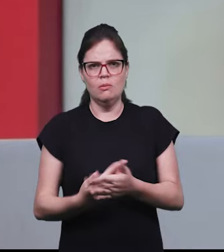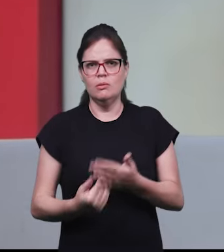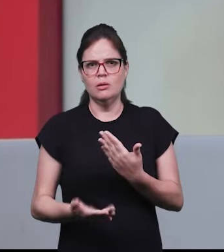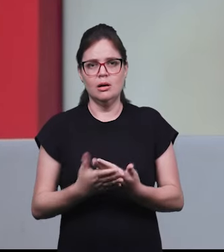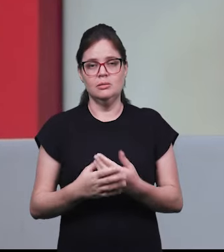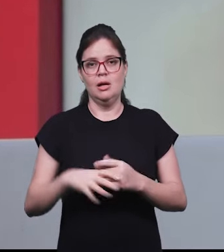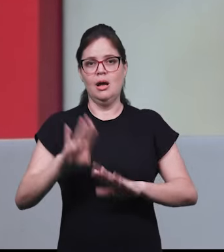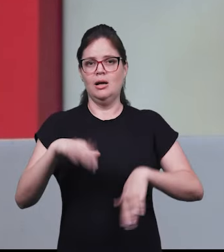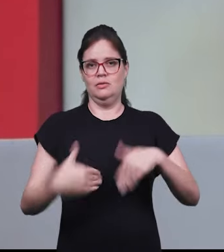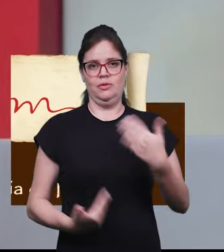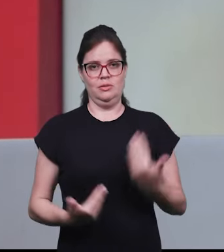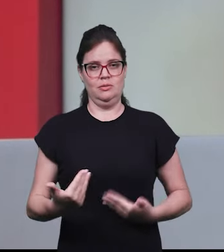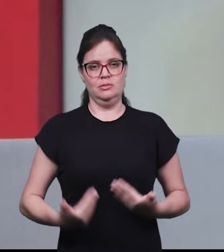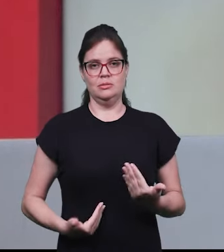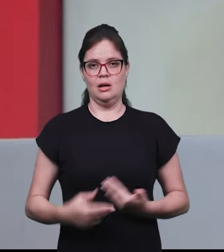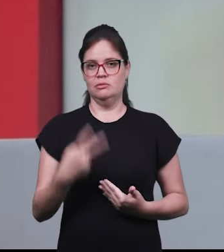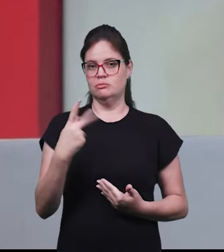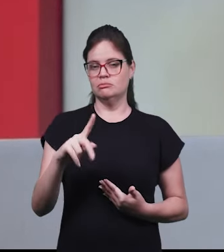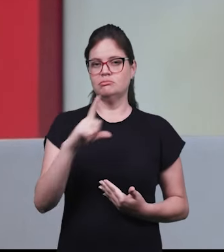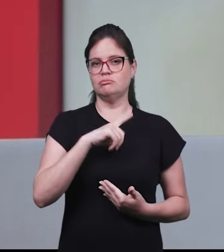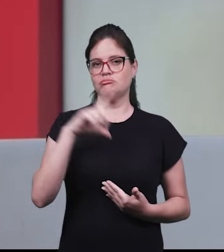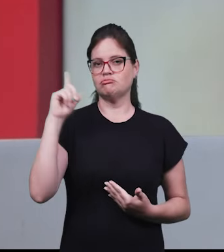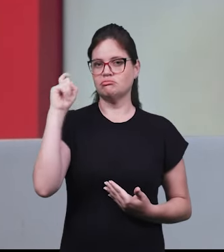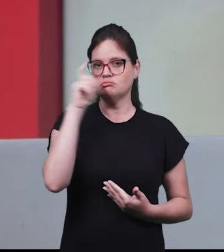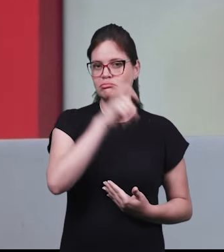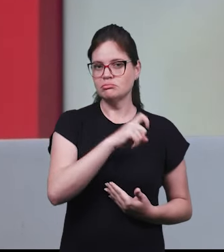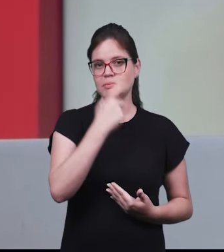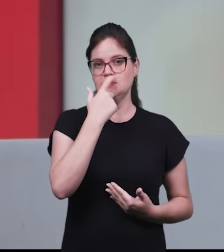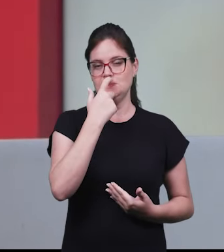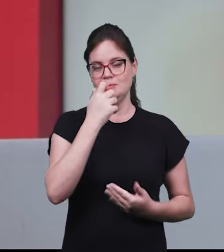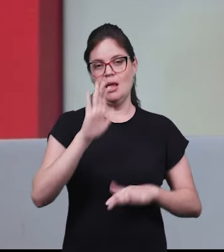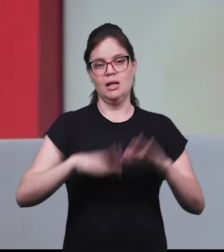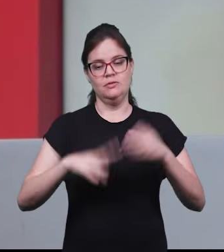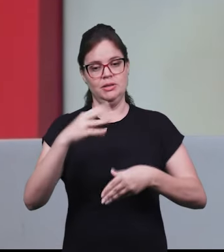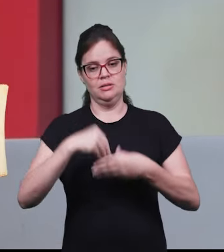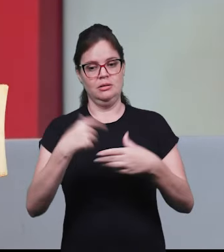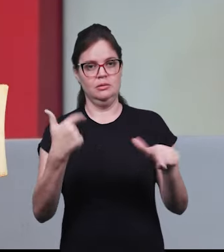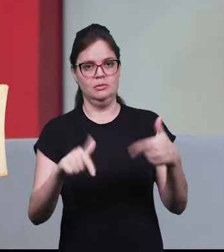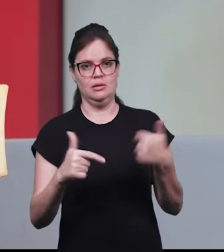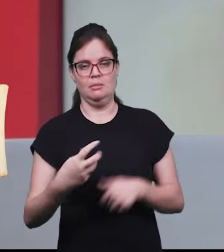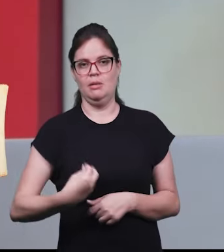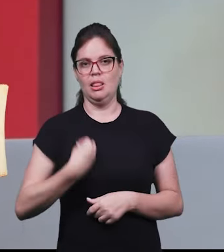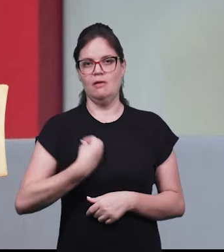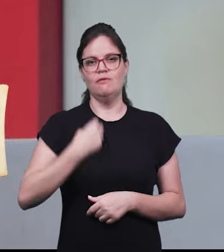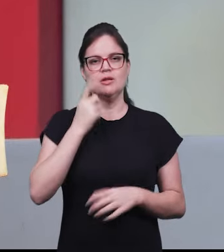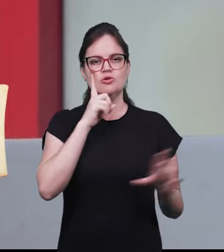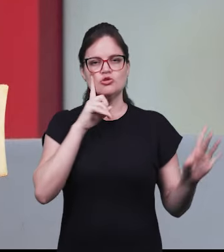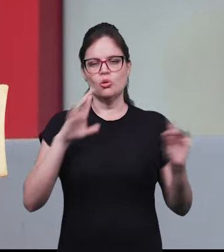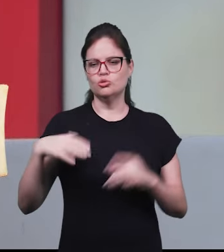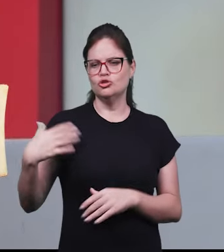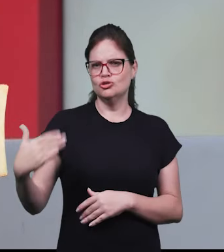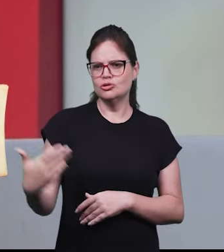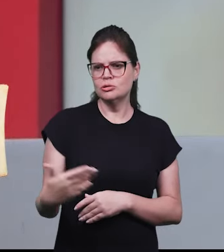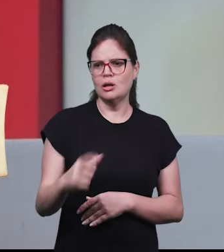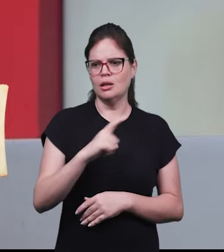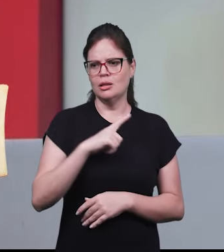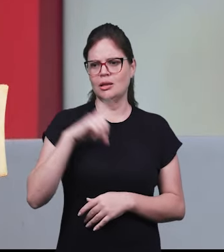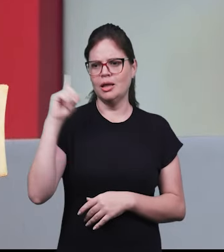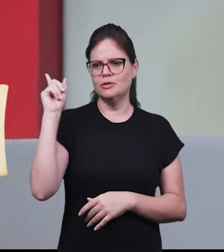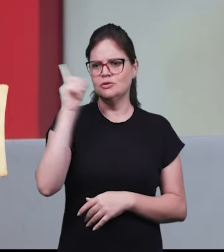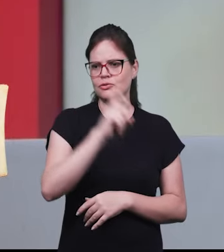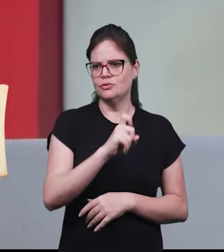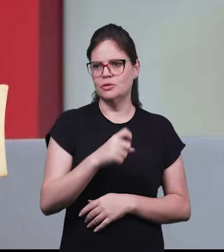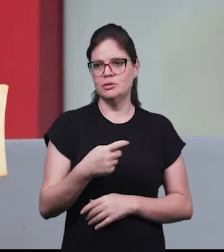dele. Às vezes o servo dele está numa situação difícil lá, às vezes no local de trabalho, na sua vida diária,